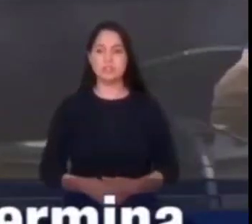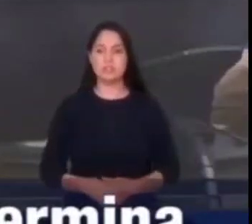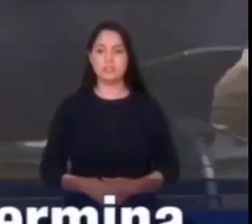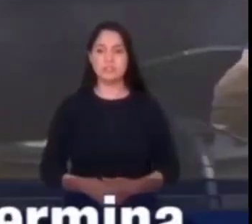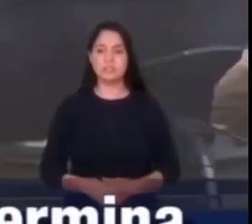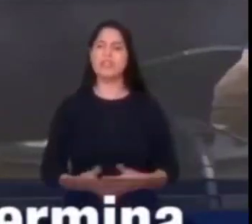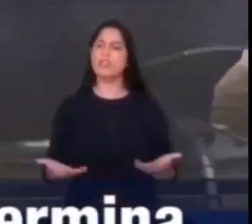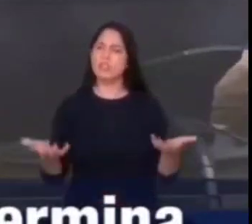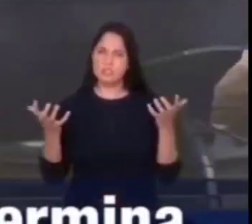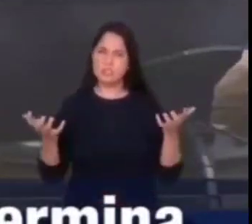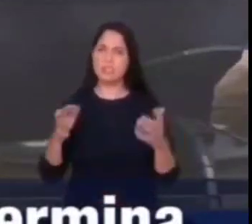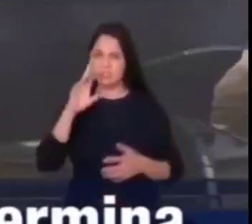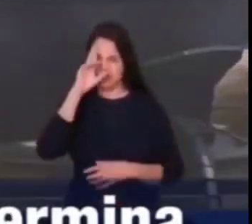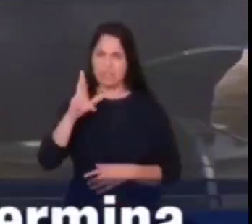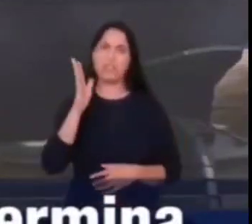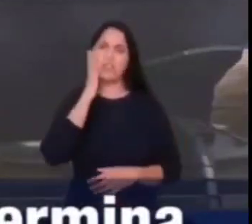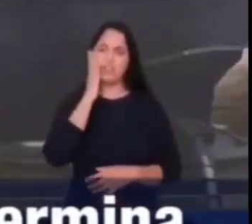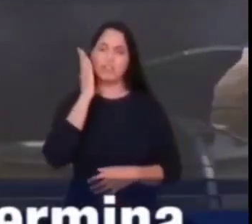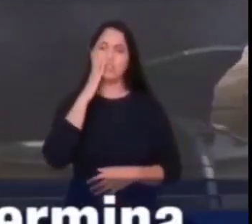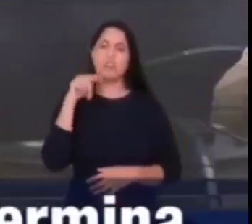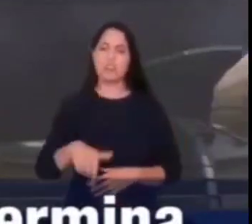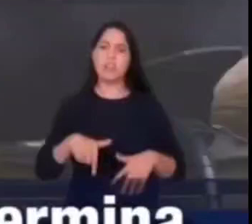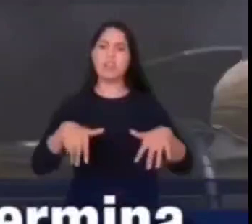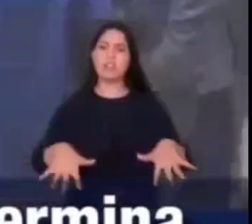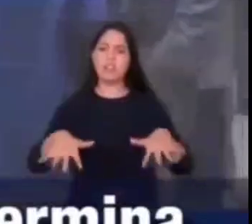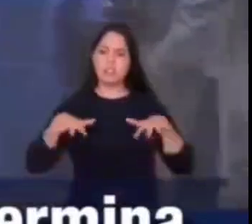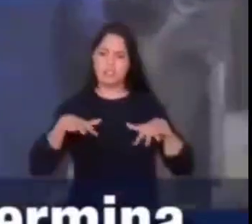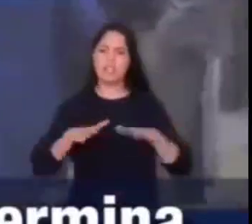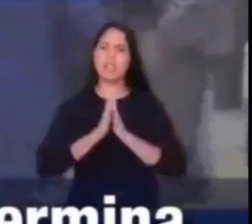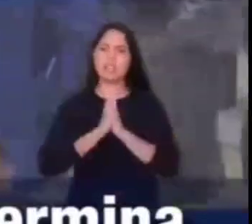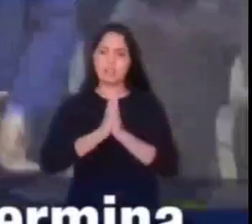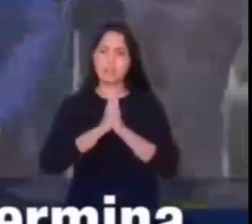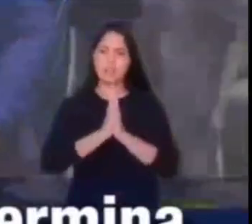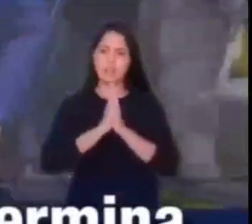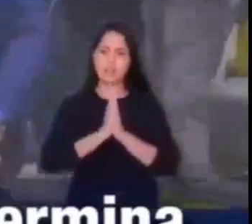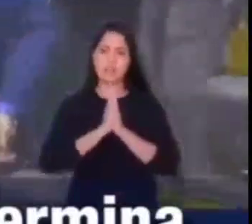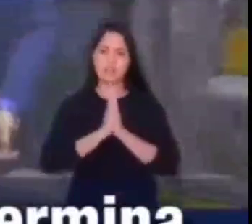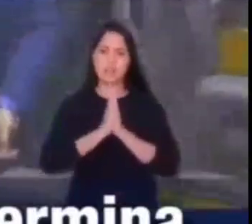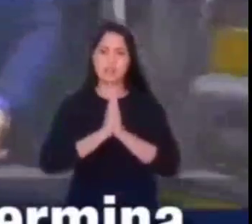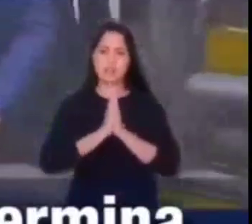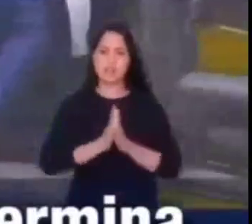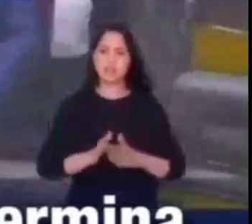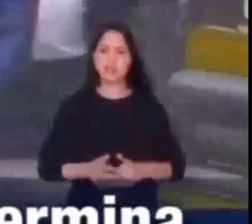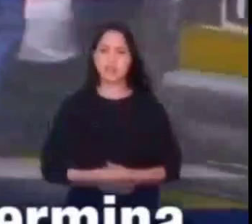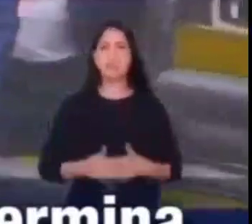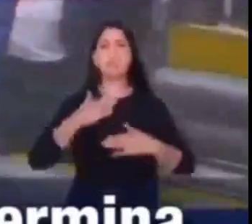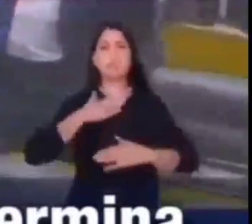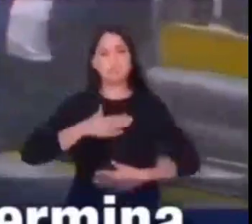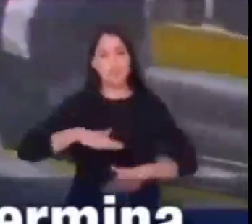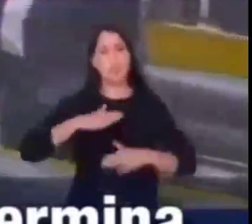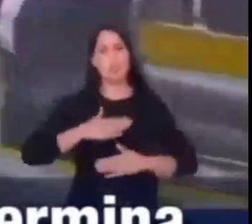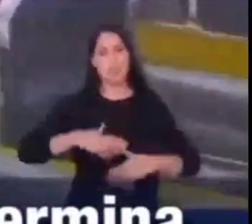Nós gostaríamos que eu sei que isso é do parlamento, mas eu vou pedir aí